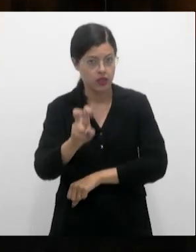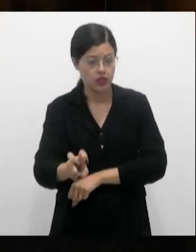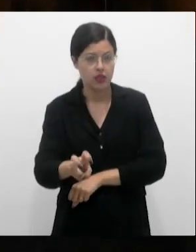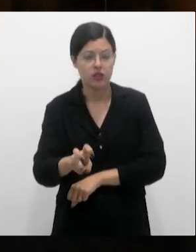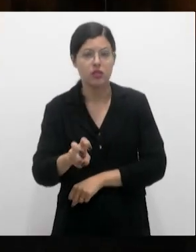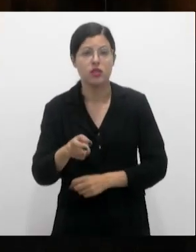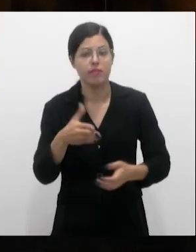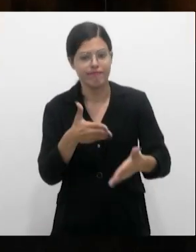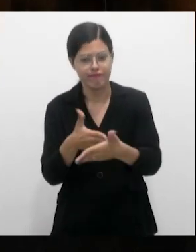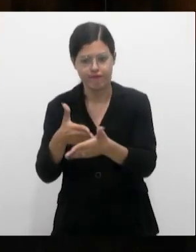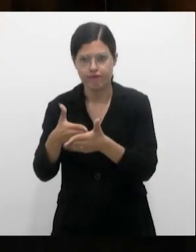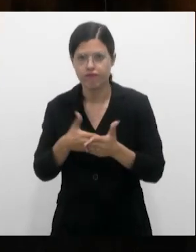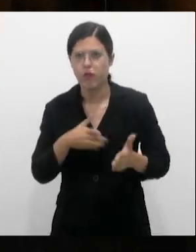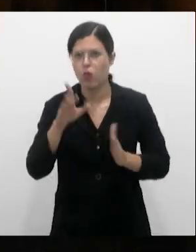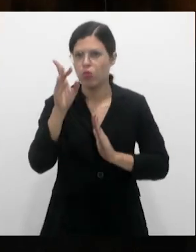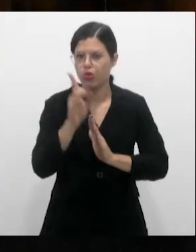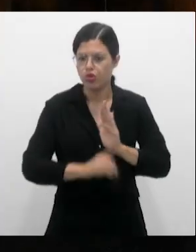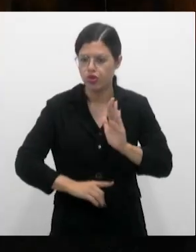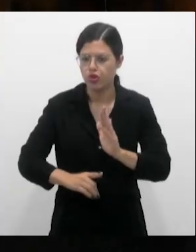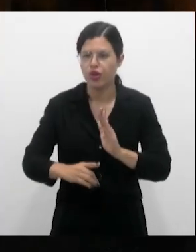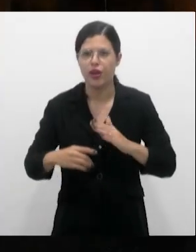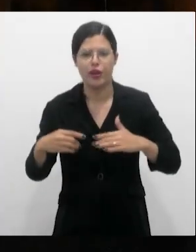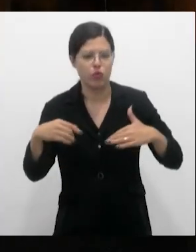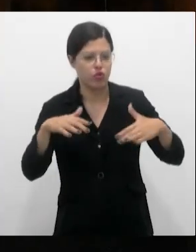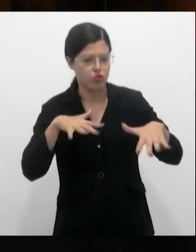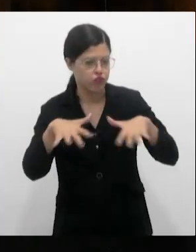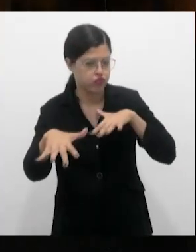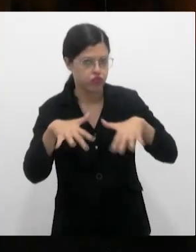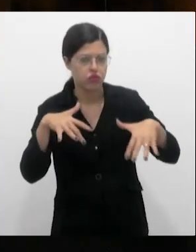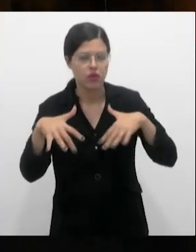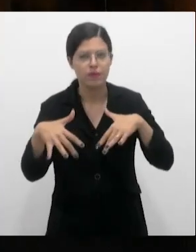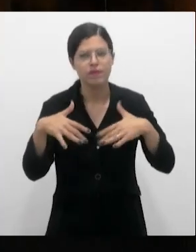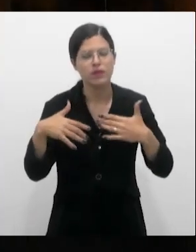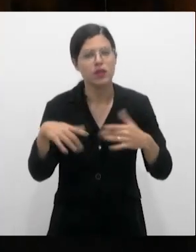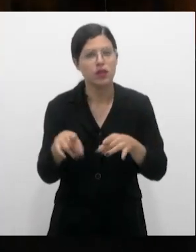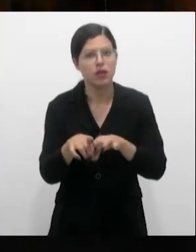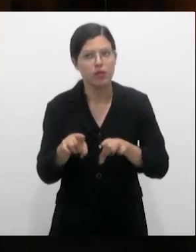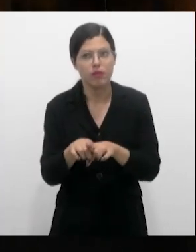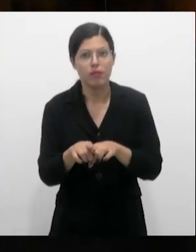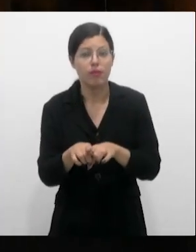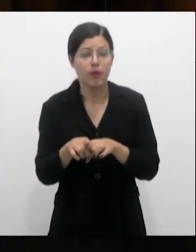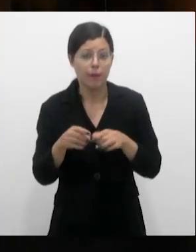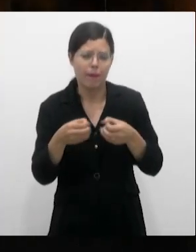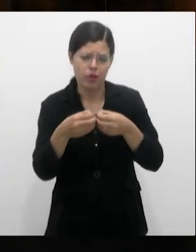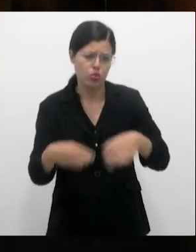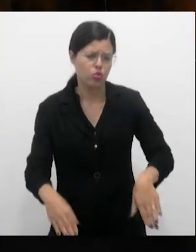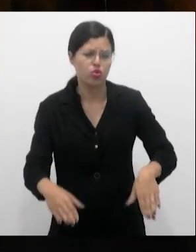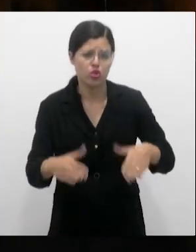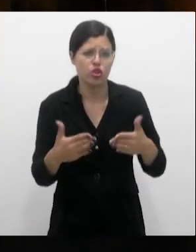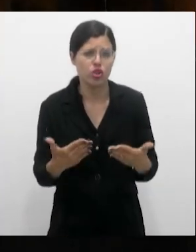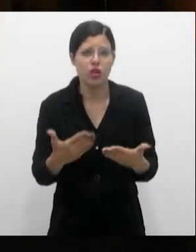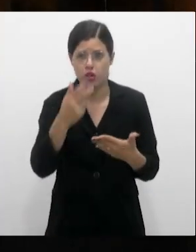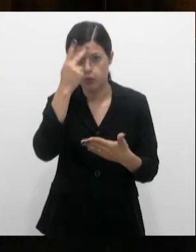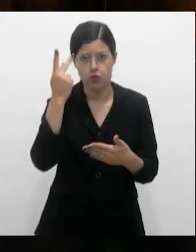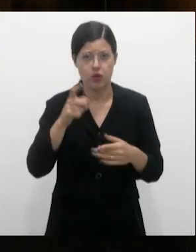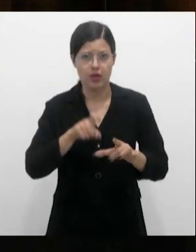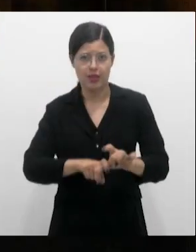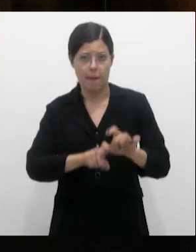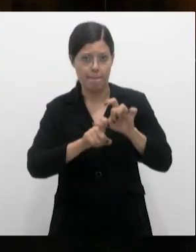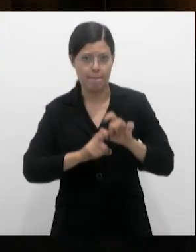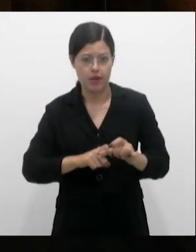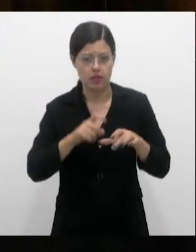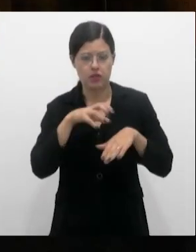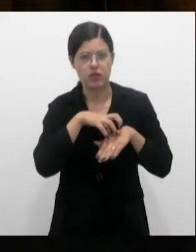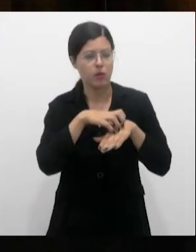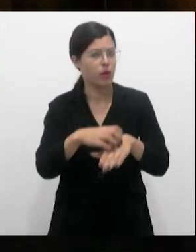direito de ir e vir e compromete a rotina de quem depende desse transporte. E, além disso,